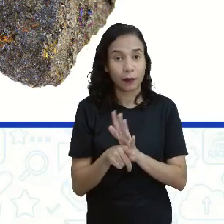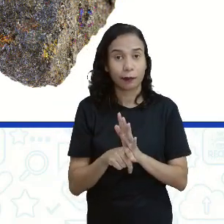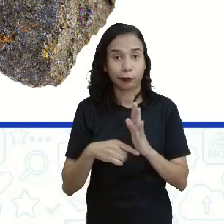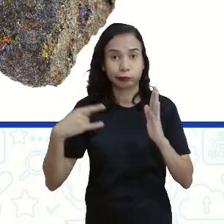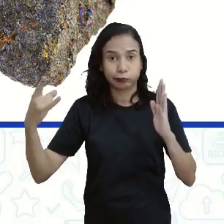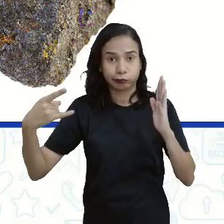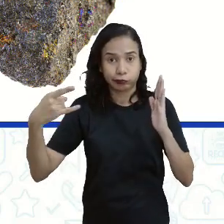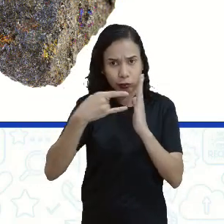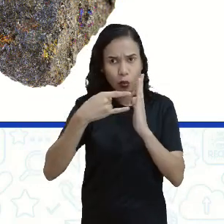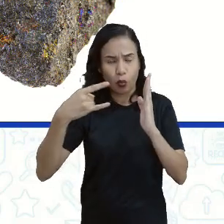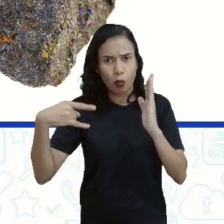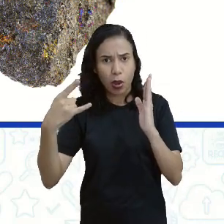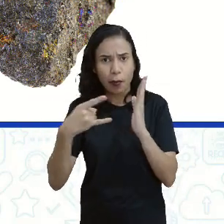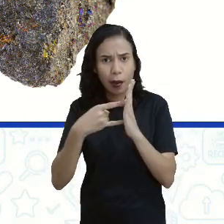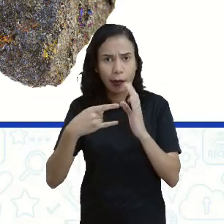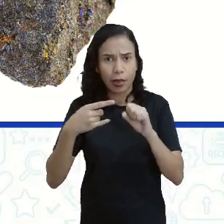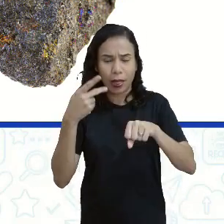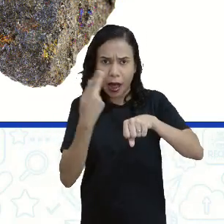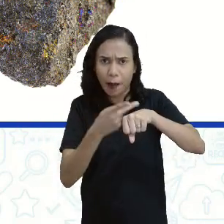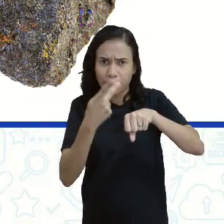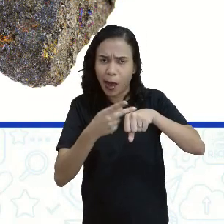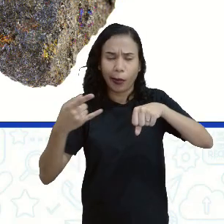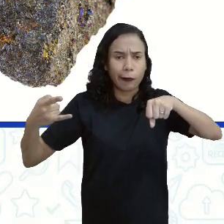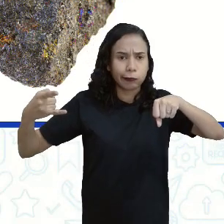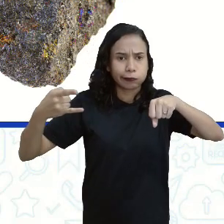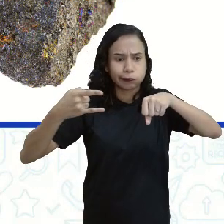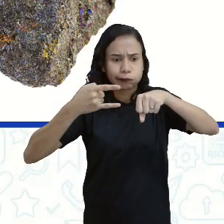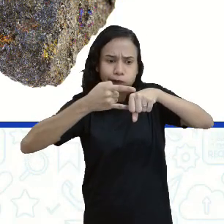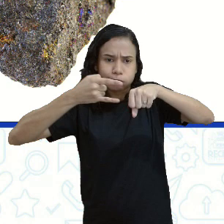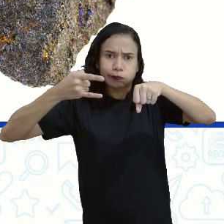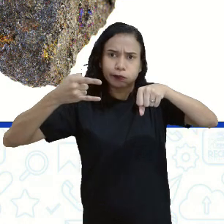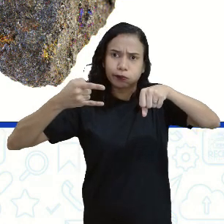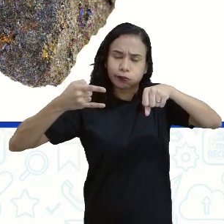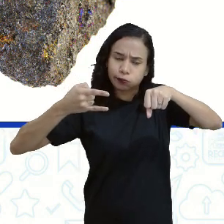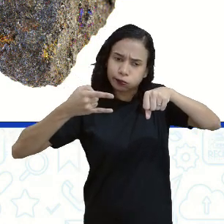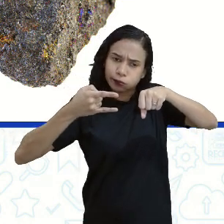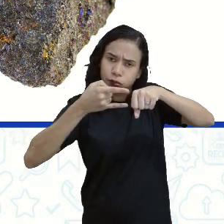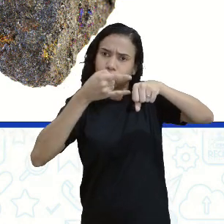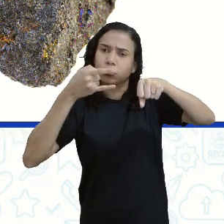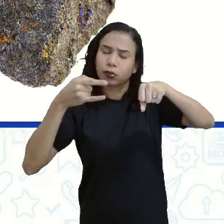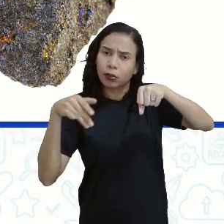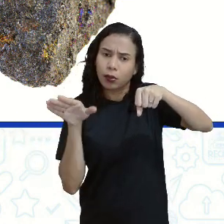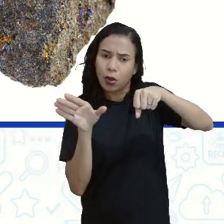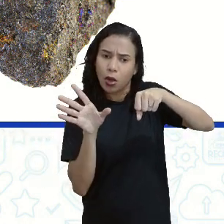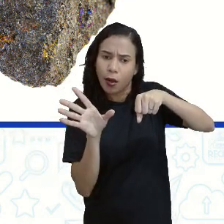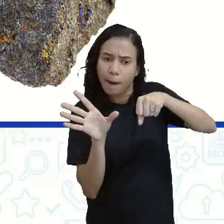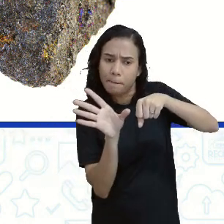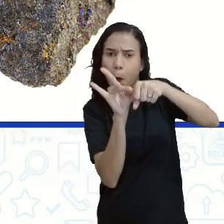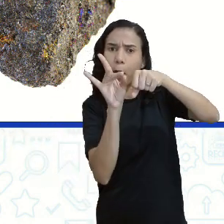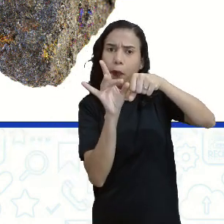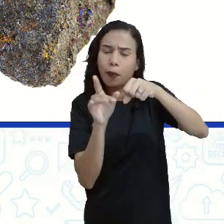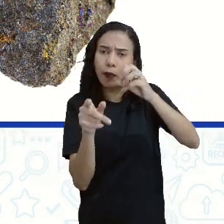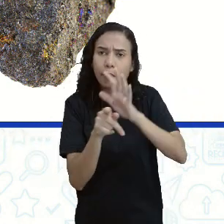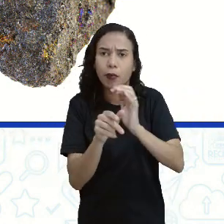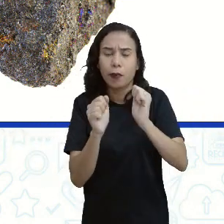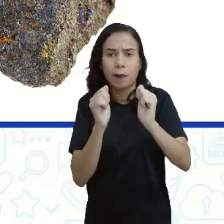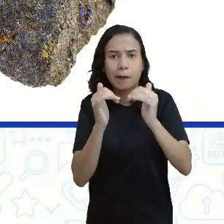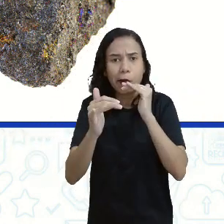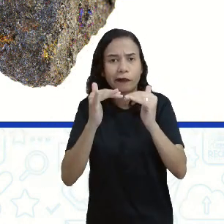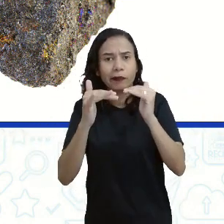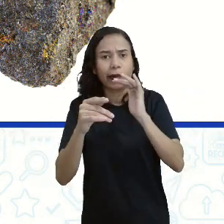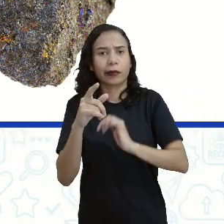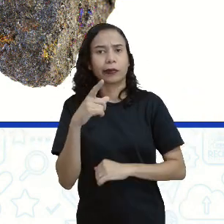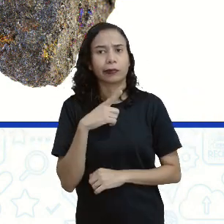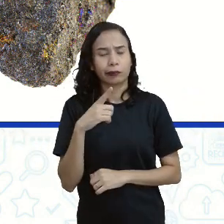E vocês veem claramente, nitidamente, que a pessoa, quando aproxima o ímã, essa pedra, ela se movimenta,